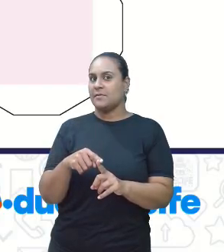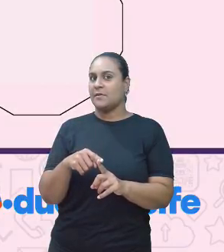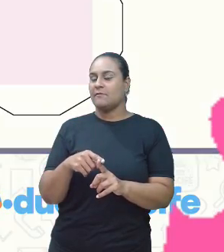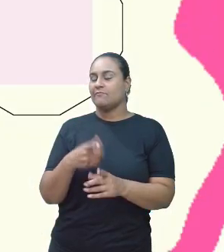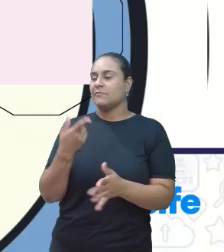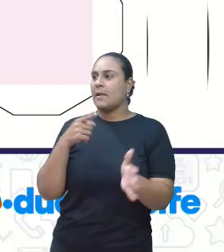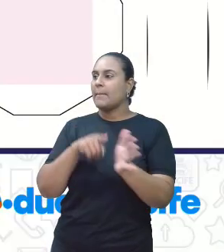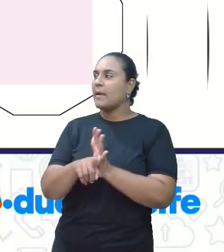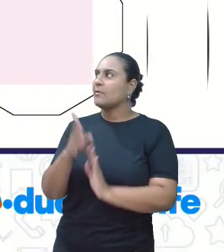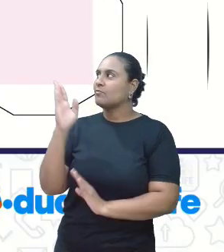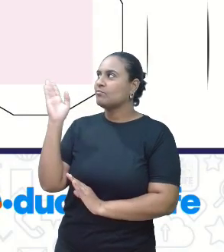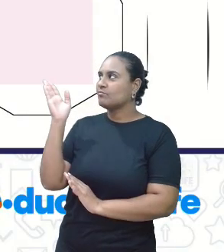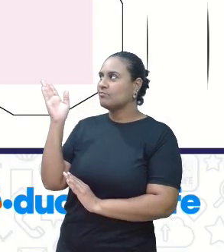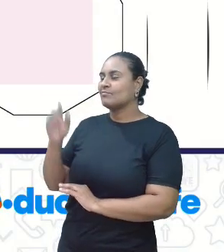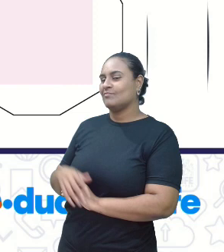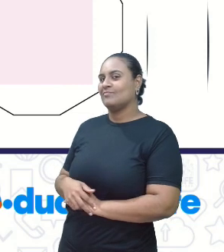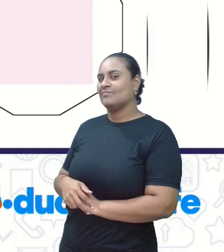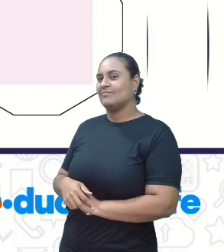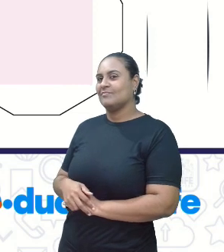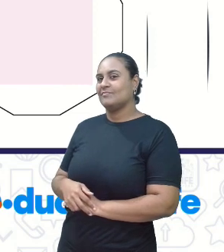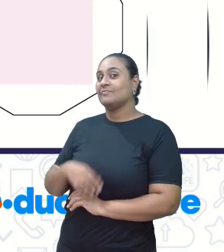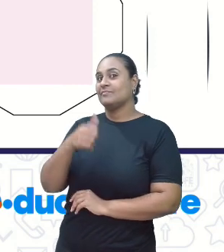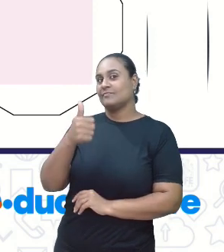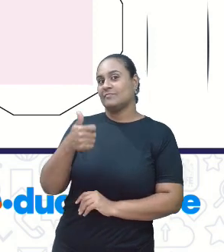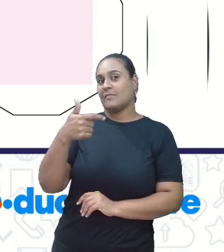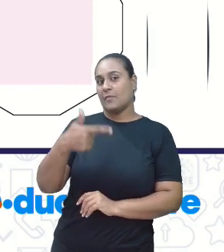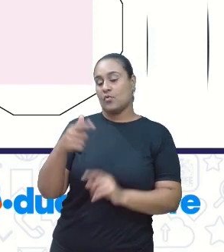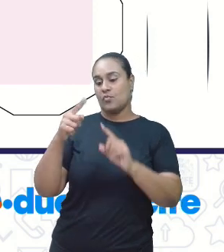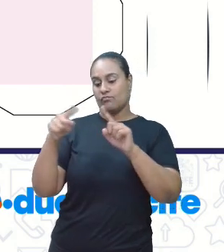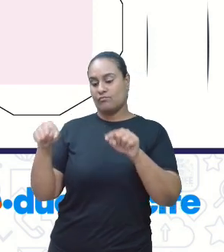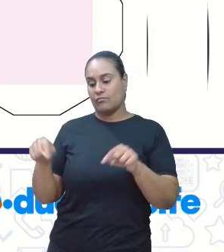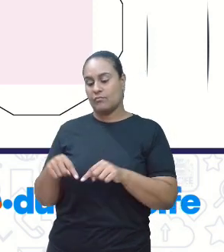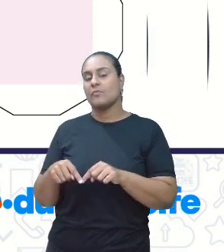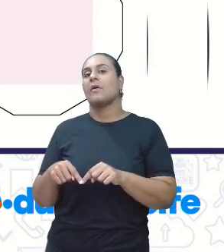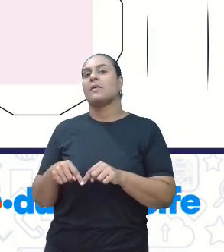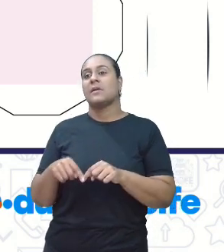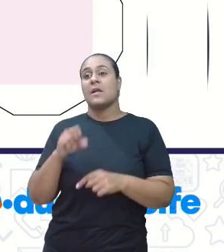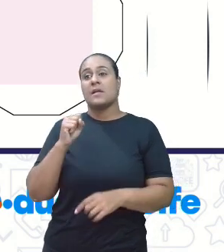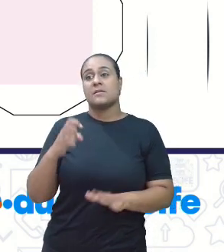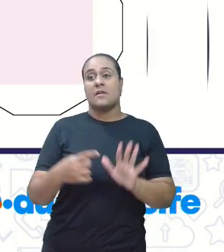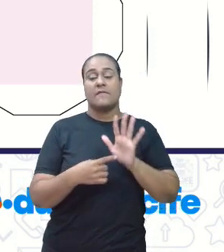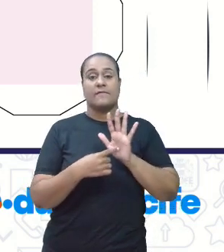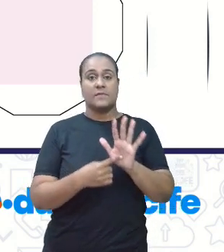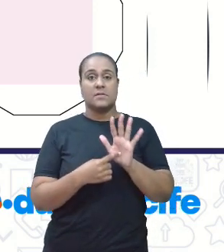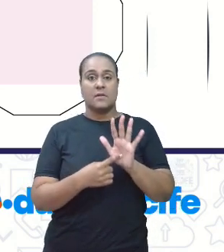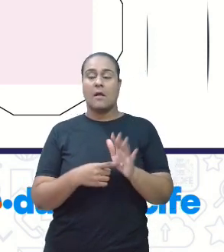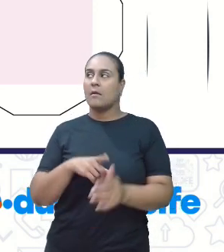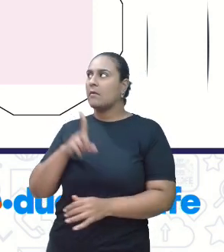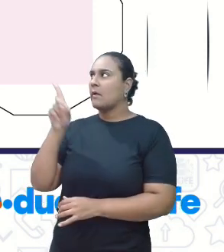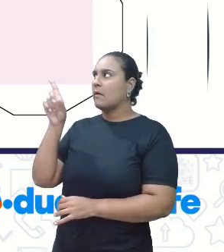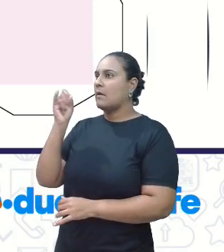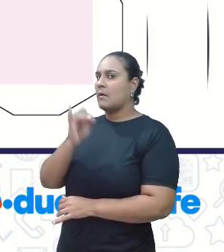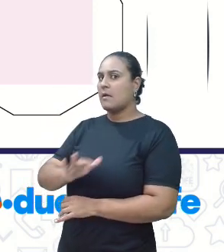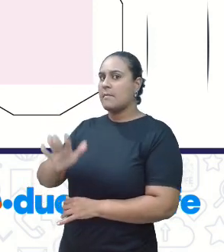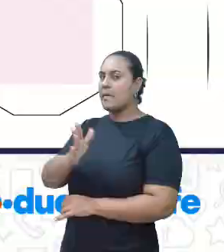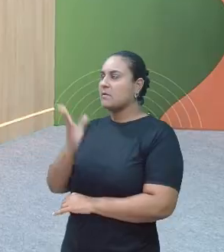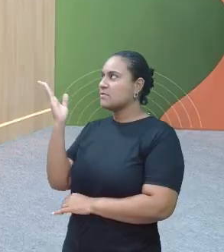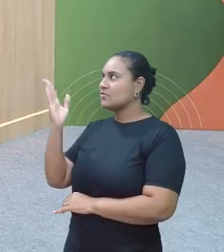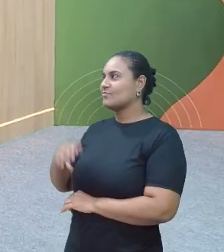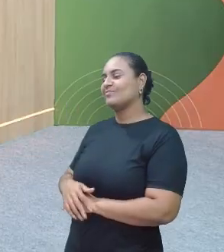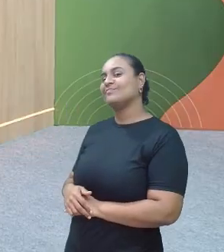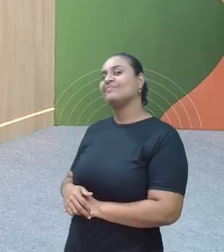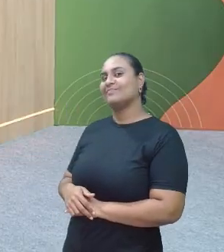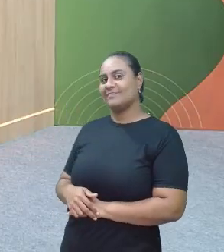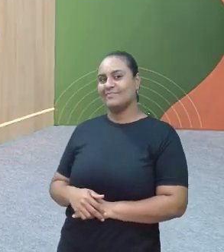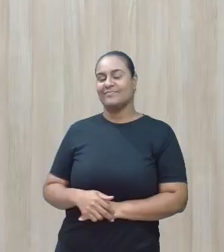elemento, que ele é composto por 12 lados. Se eu quiser a representação dele, é essa figura aqui, tá certo?